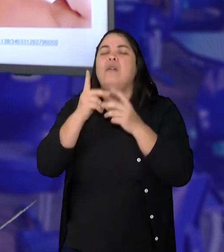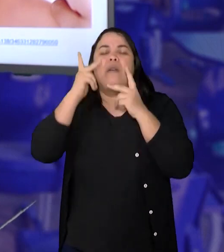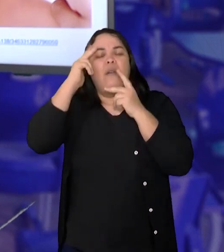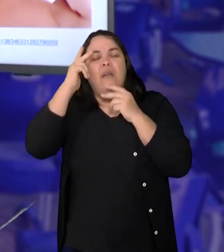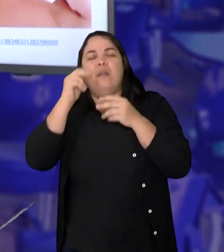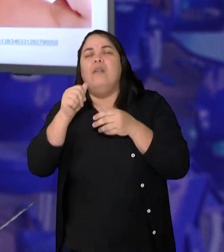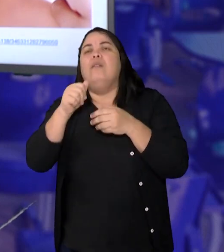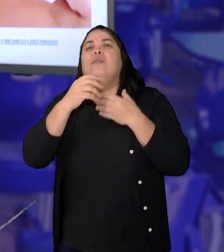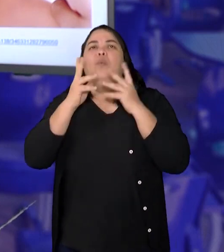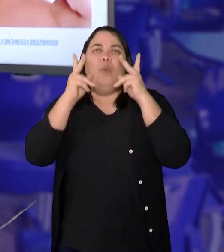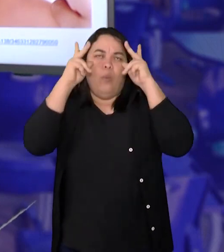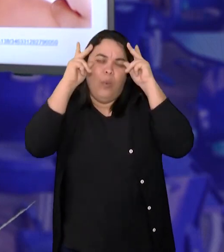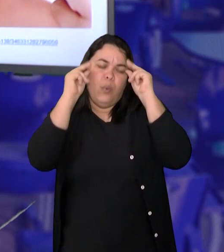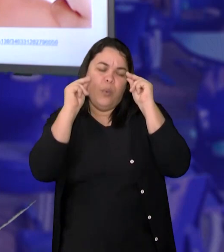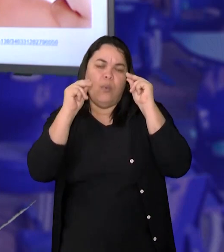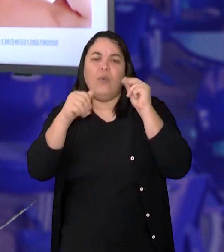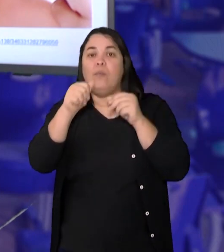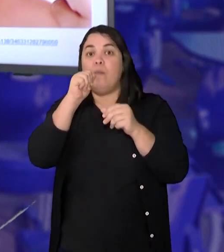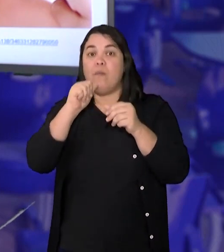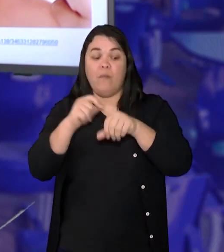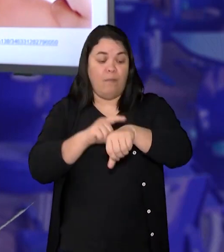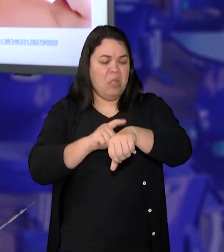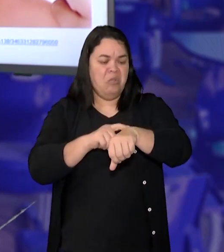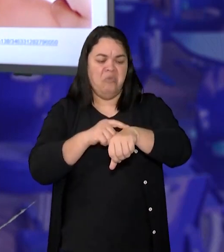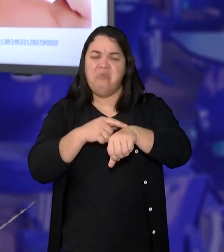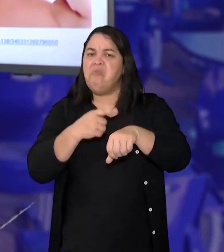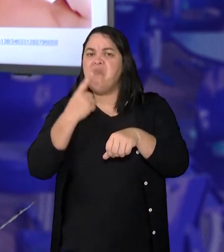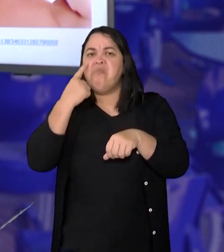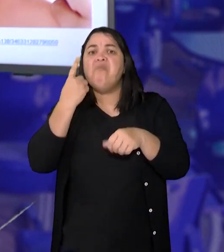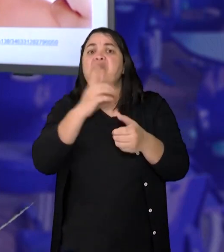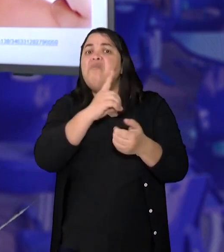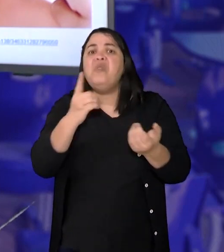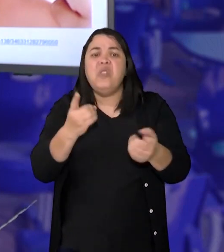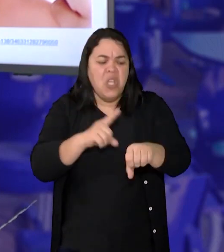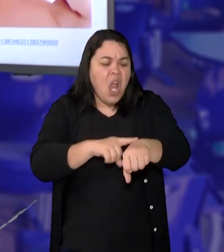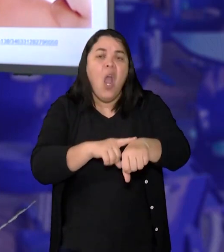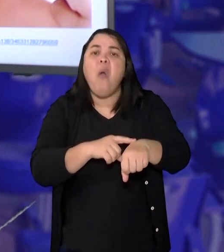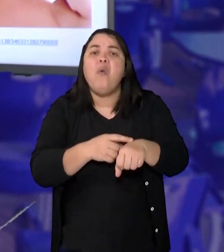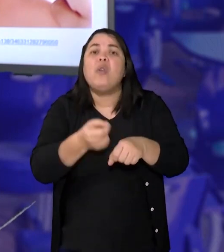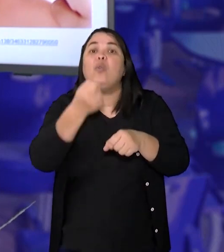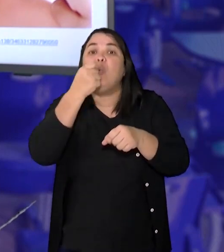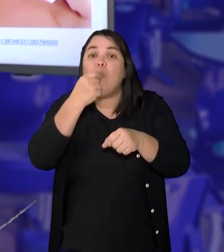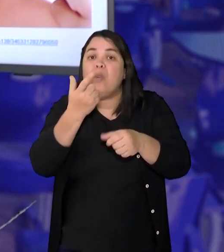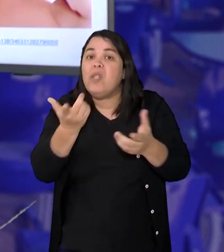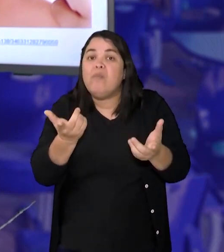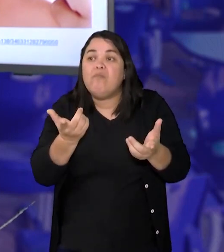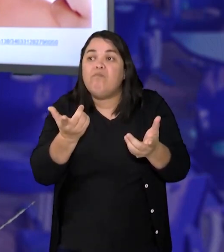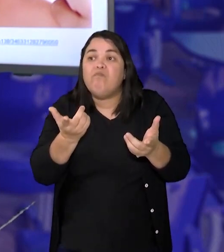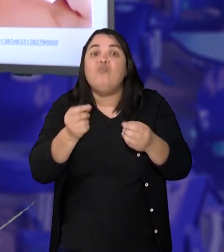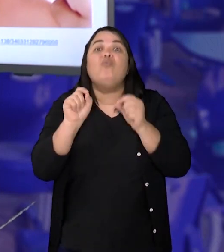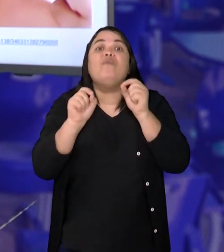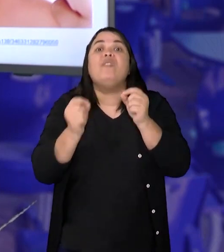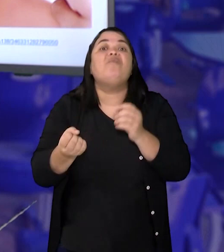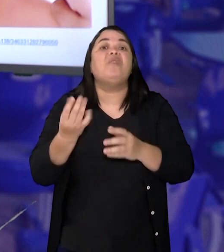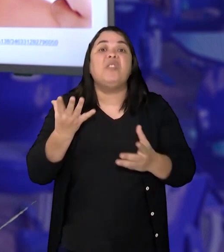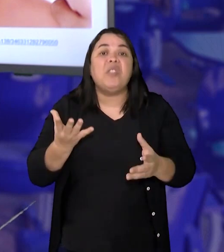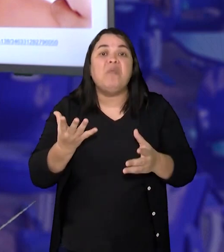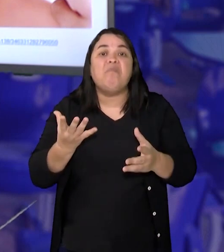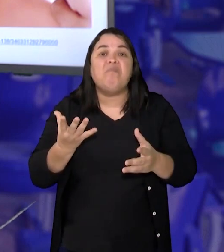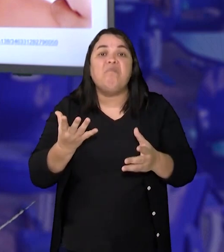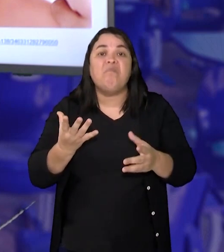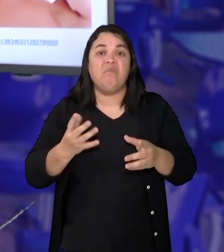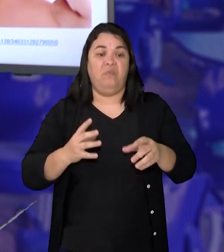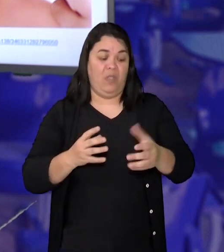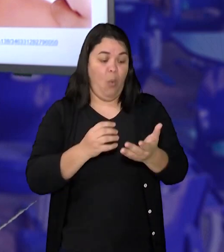tal, mas eu nem vi quantos dias eu tomei e nem vi o horário que eu estou tomando. O que é que vai acontecer? Os antibióticos